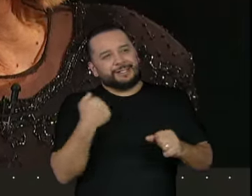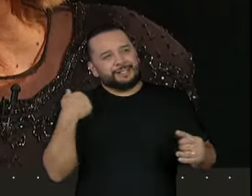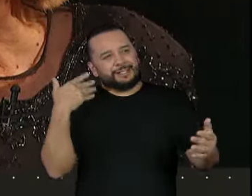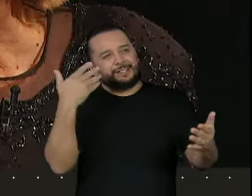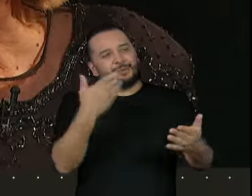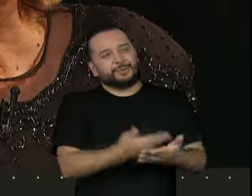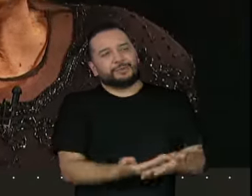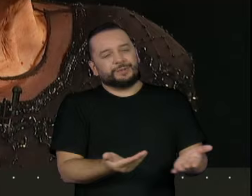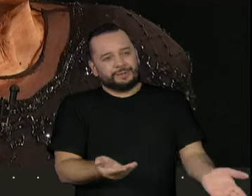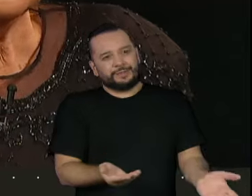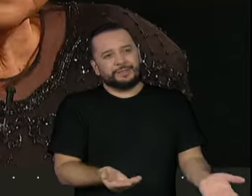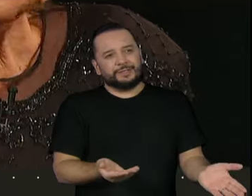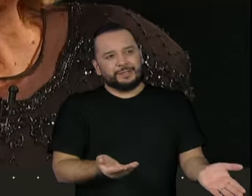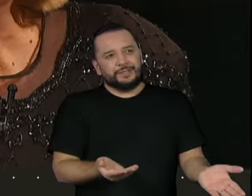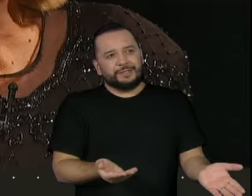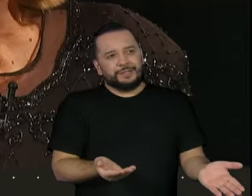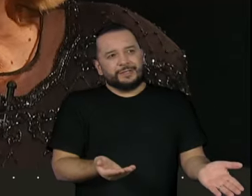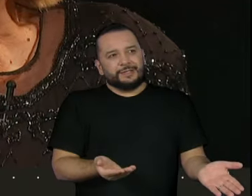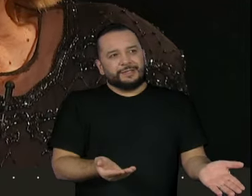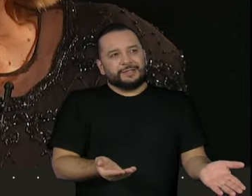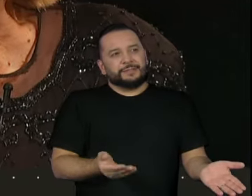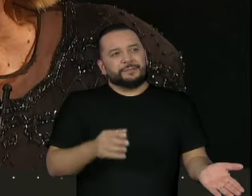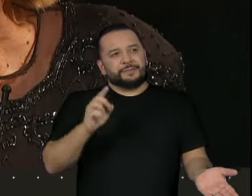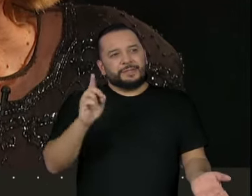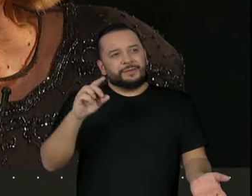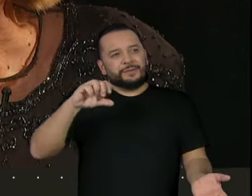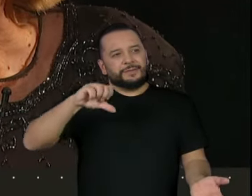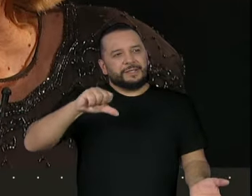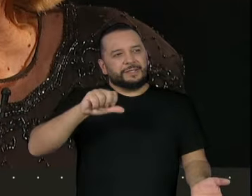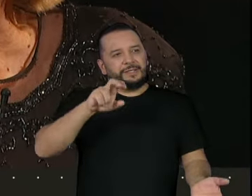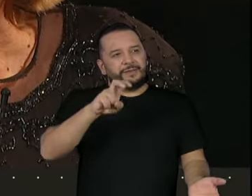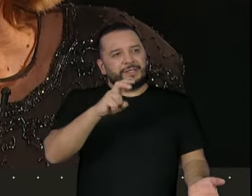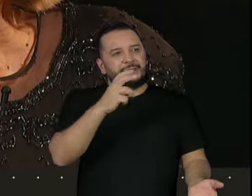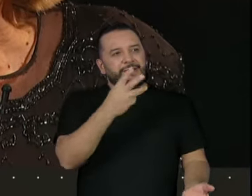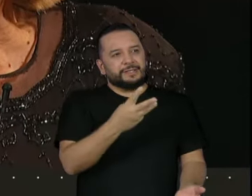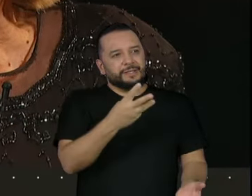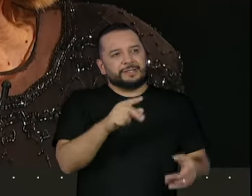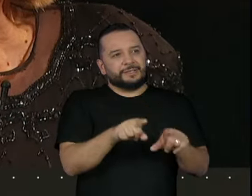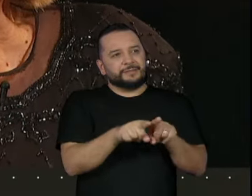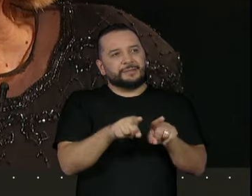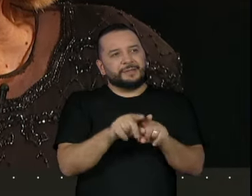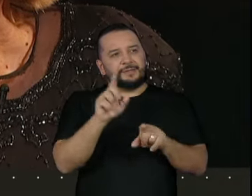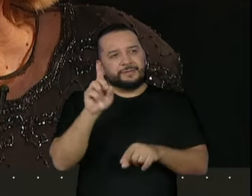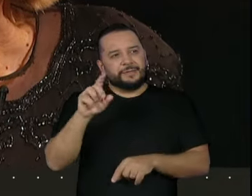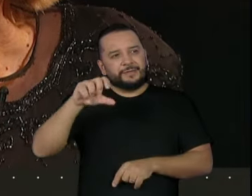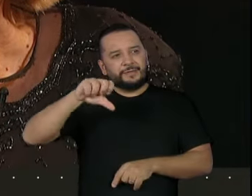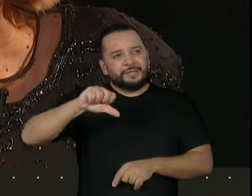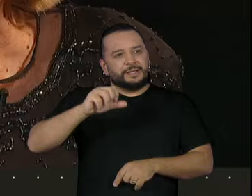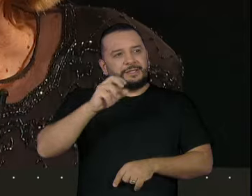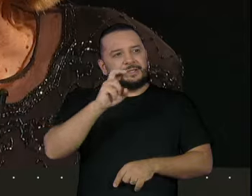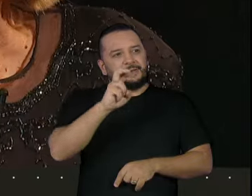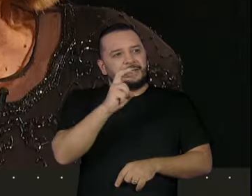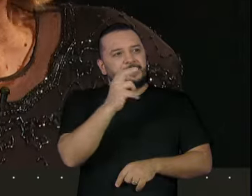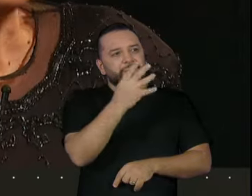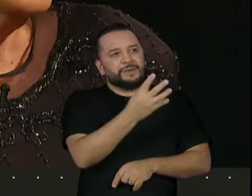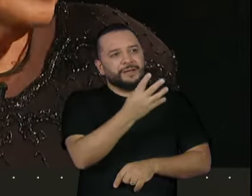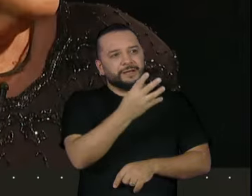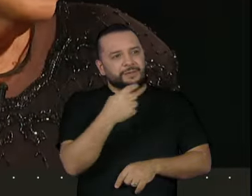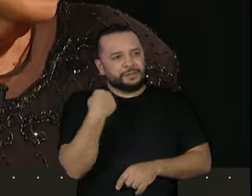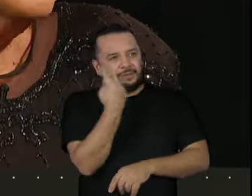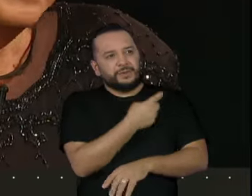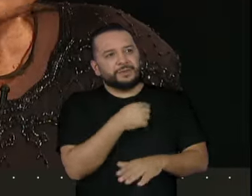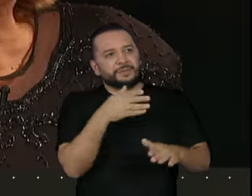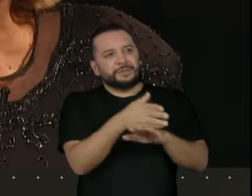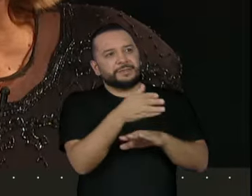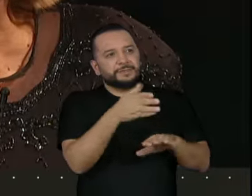desde os, acho que 53, 54. Nós participamos de um programa